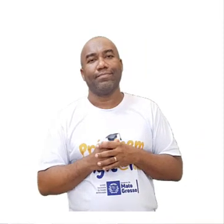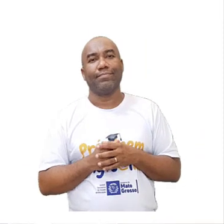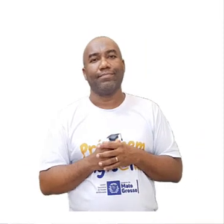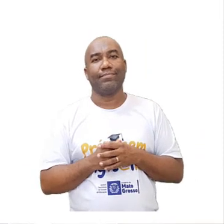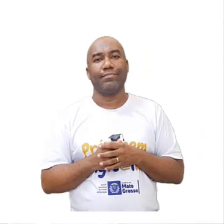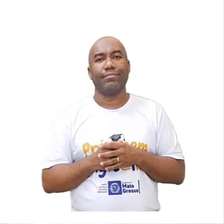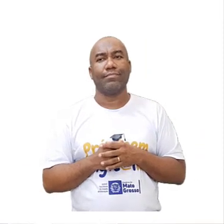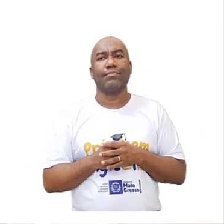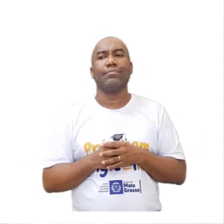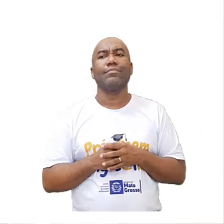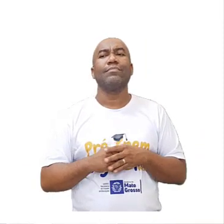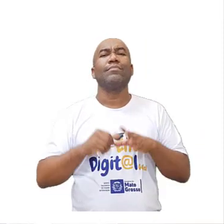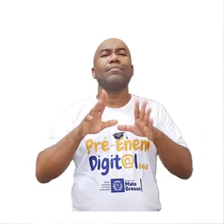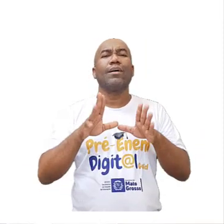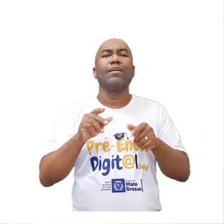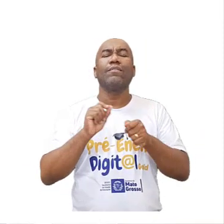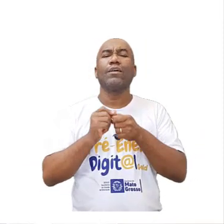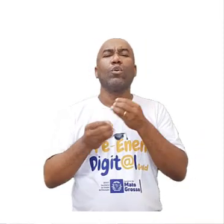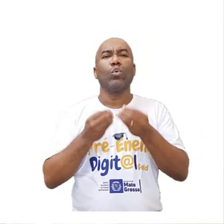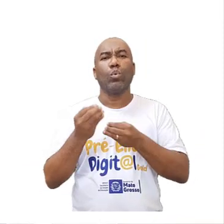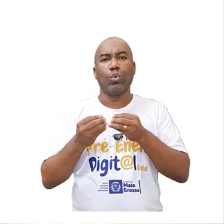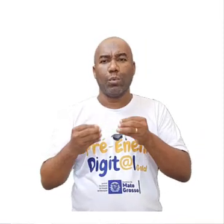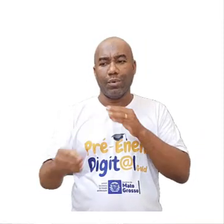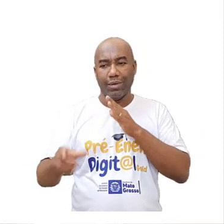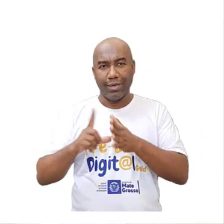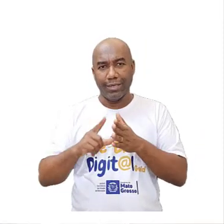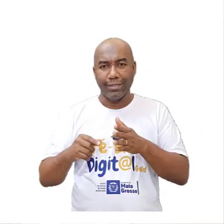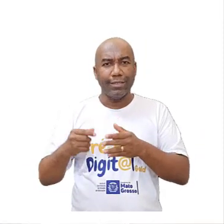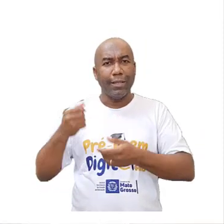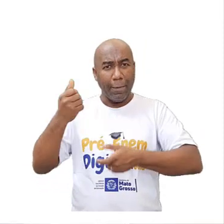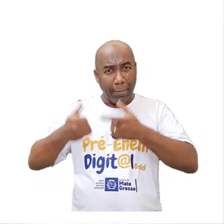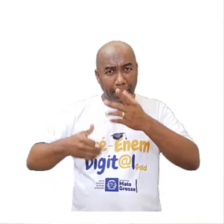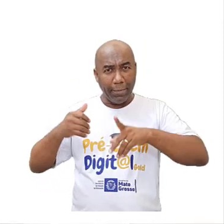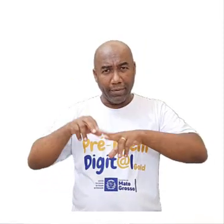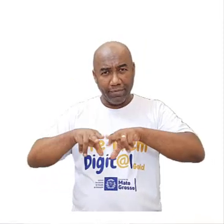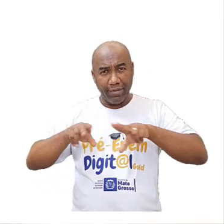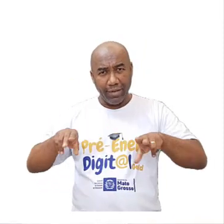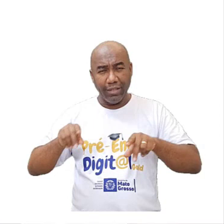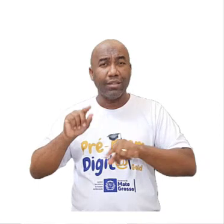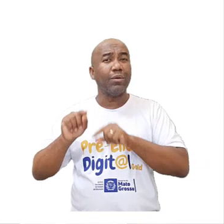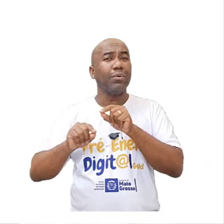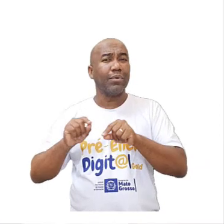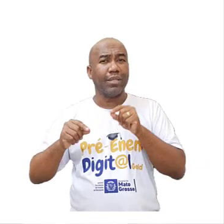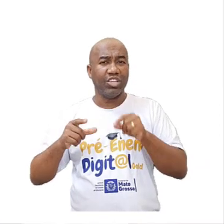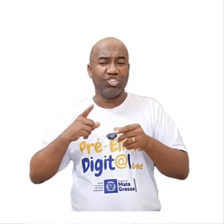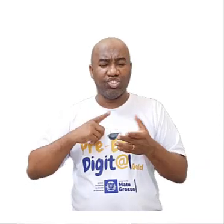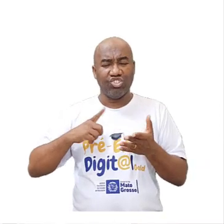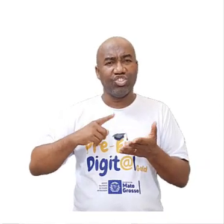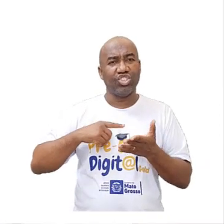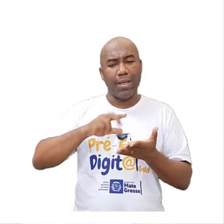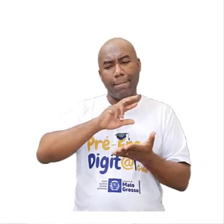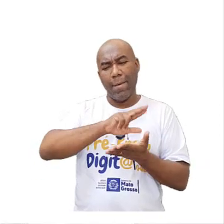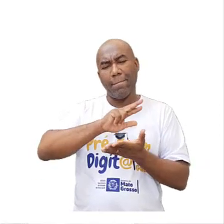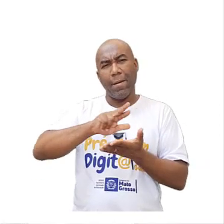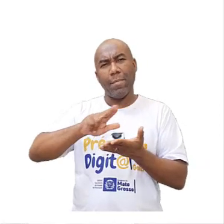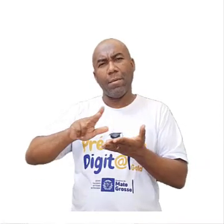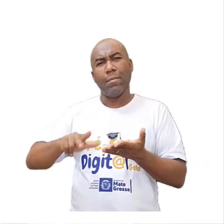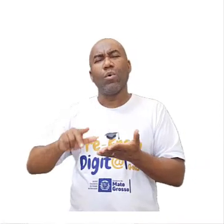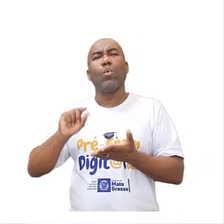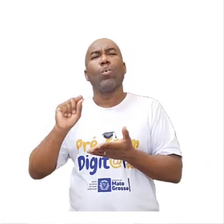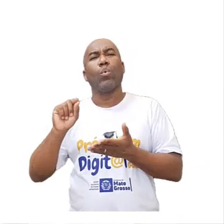palavrinha. Quem será beneficiado? Quem será beneficiado de tudo isso que vai